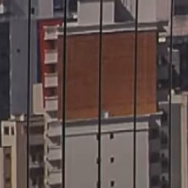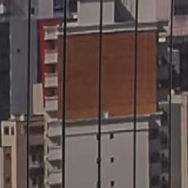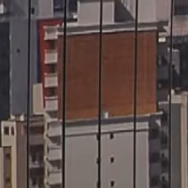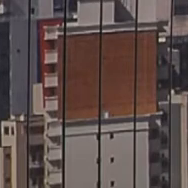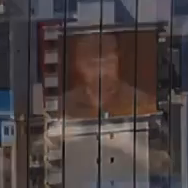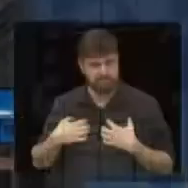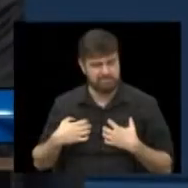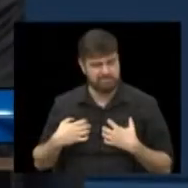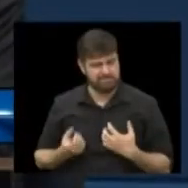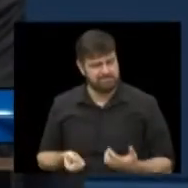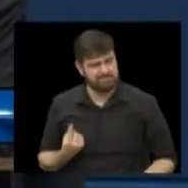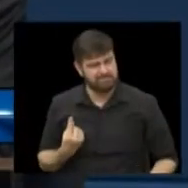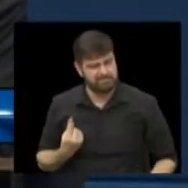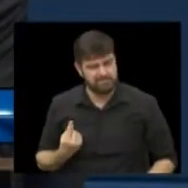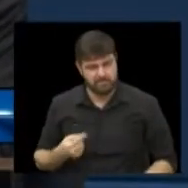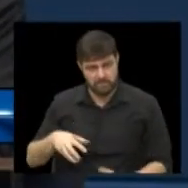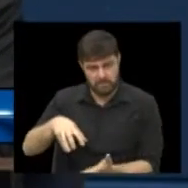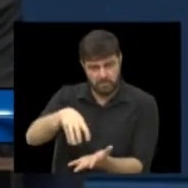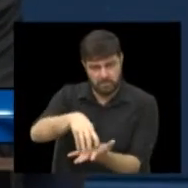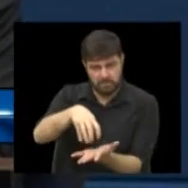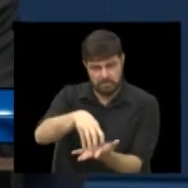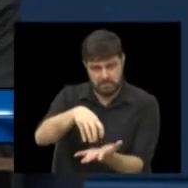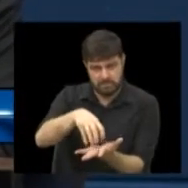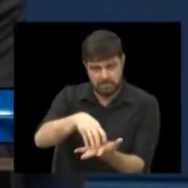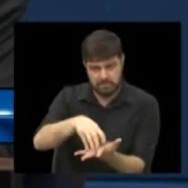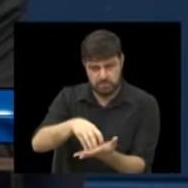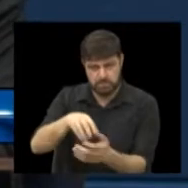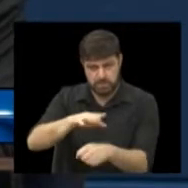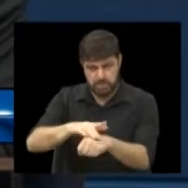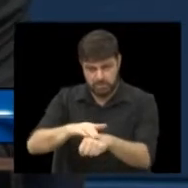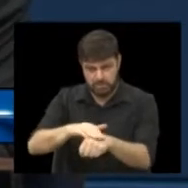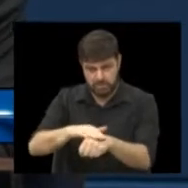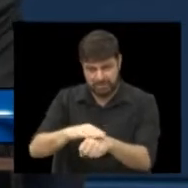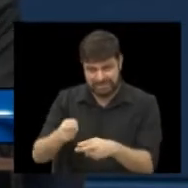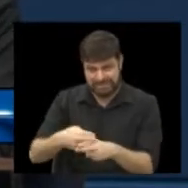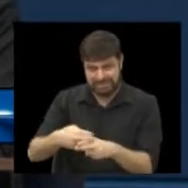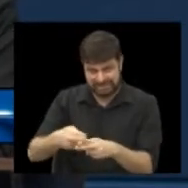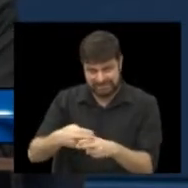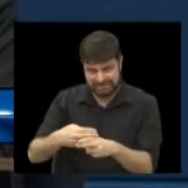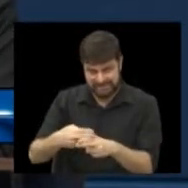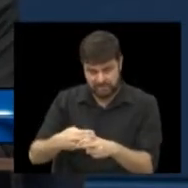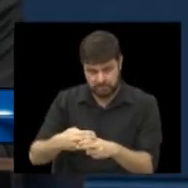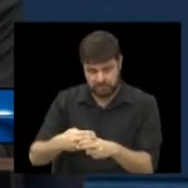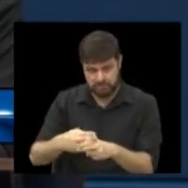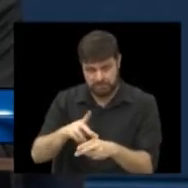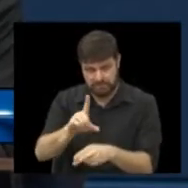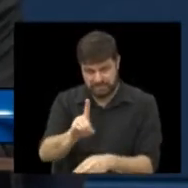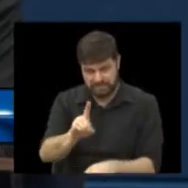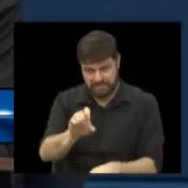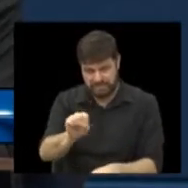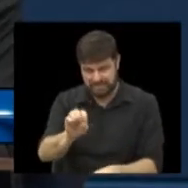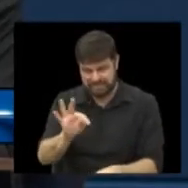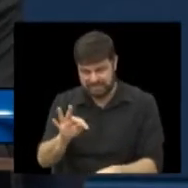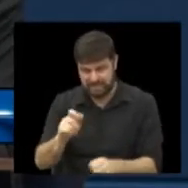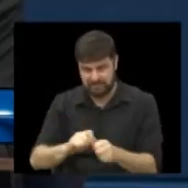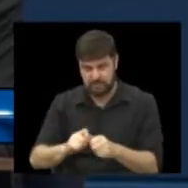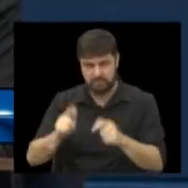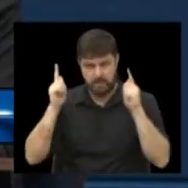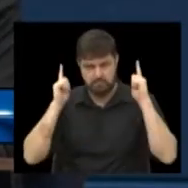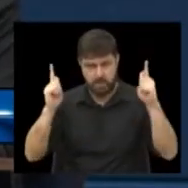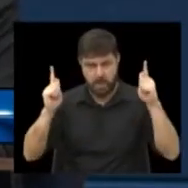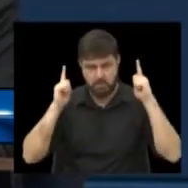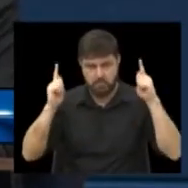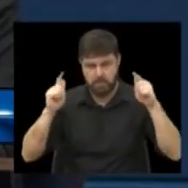e AIDS. O Centro de Referência em DST e AIDS de Campinas realizou hoje uma paralisação para tornar